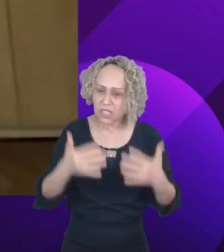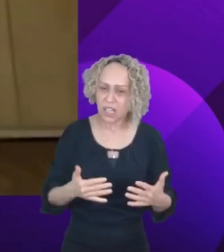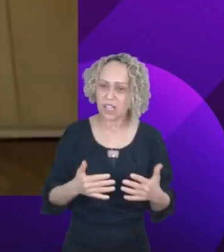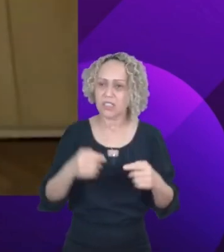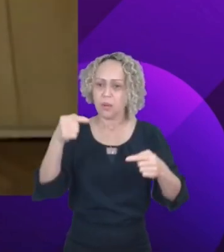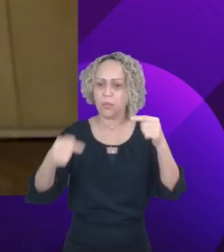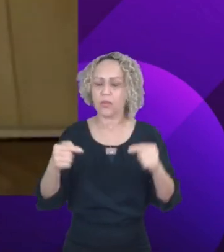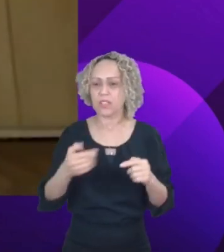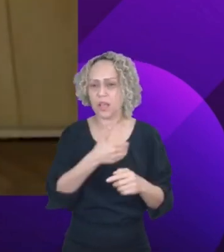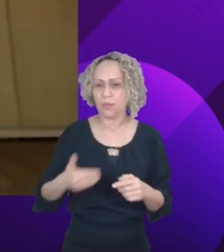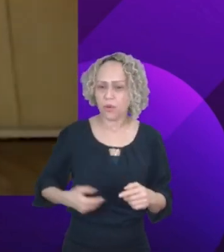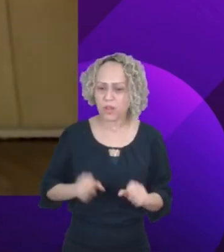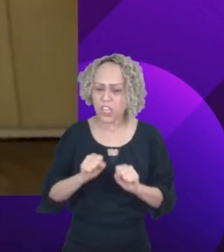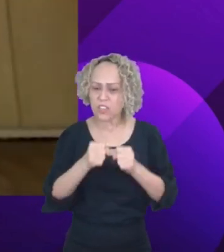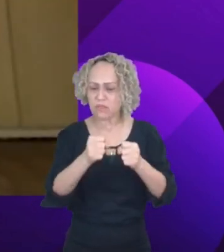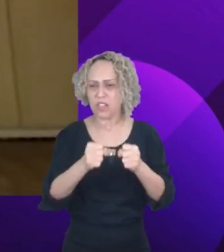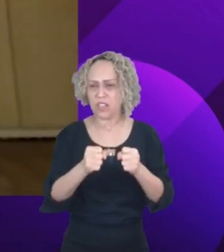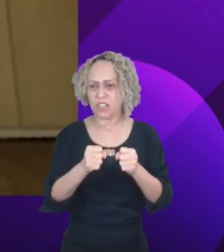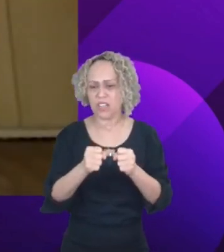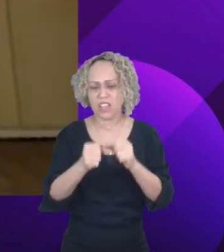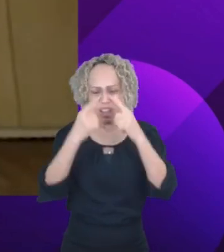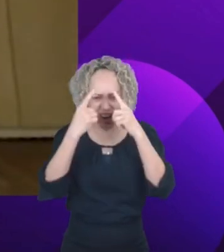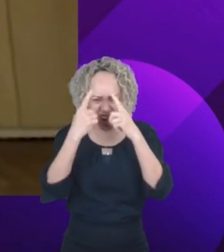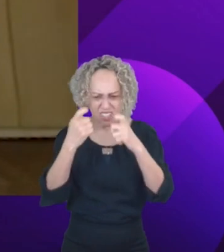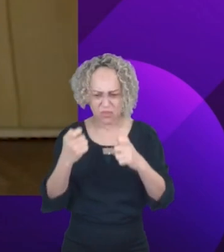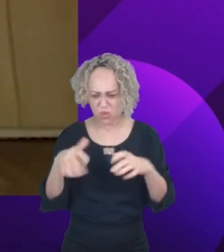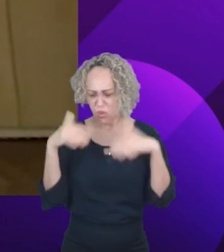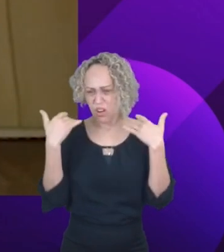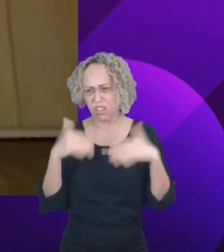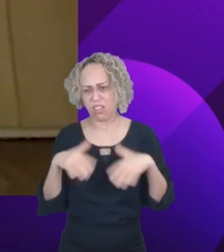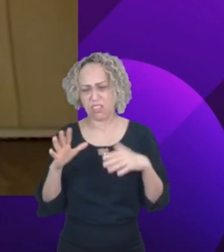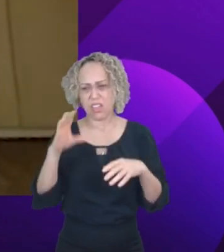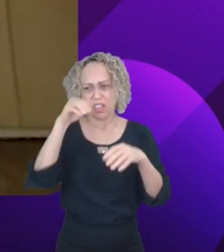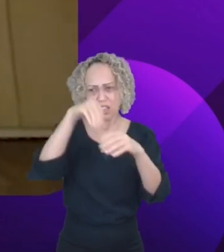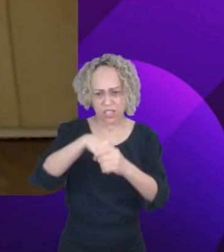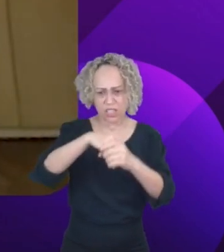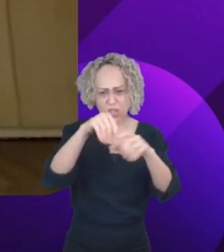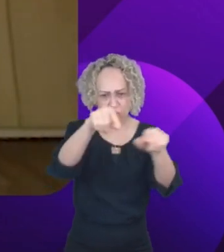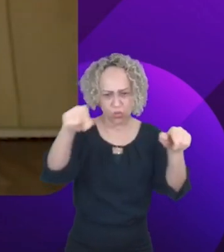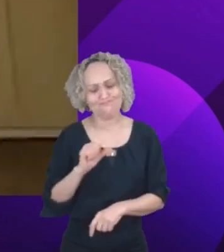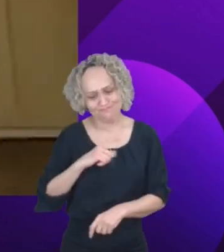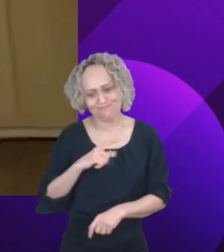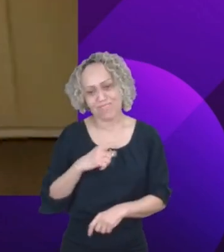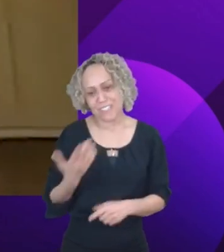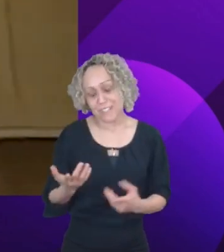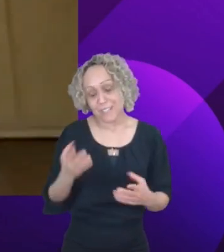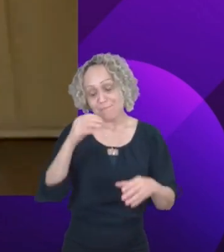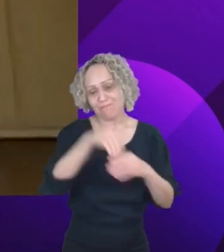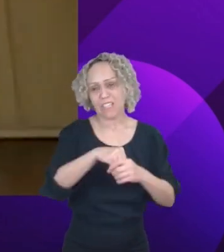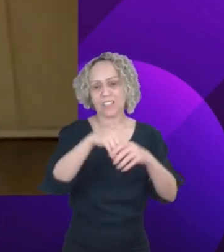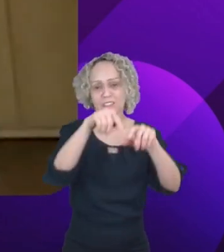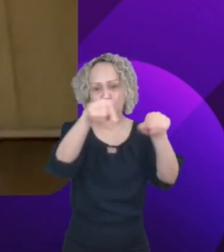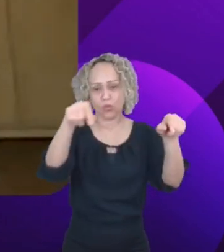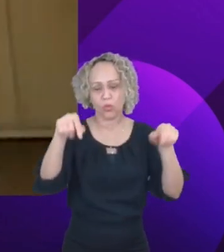públicas que façam enfrentamento a essas violências dentro e fora dos territórios indígenas. E quando a gente pensa